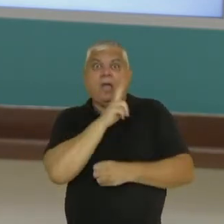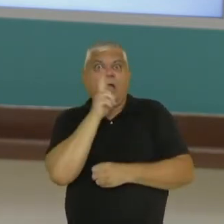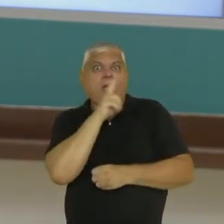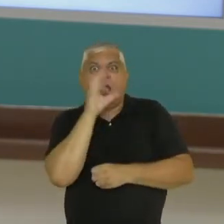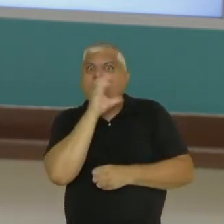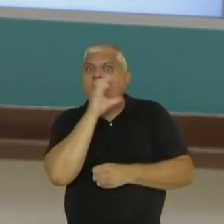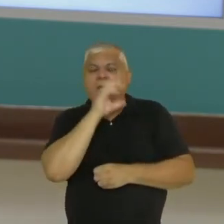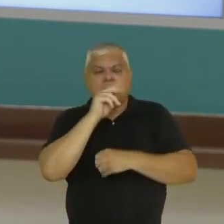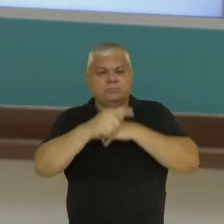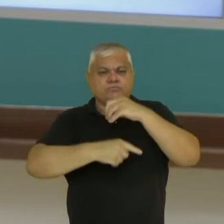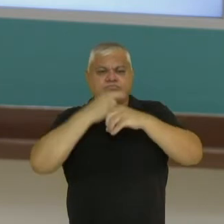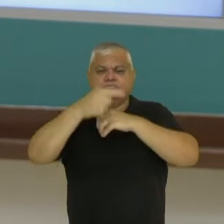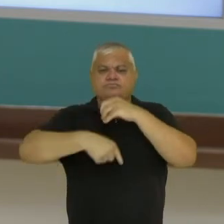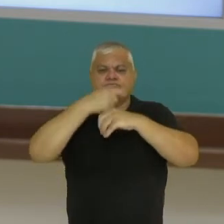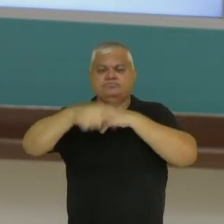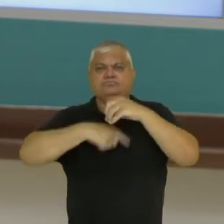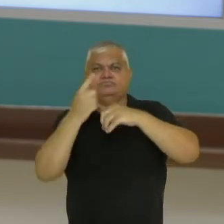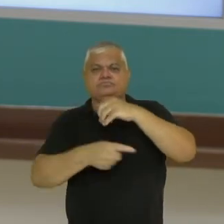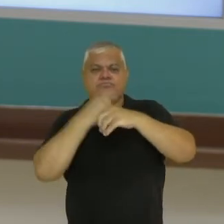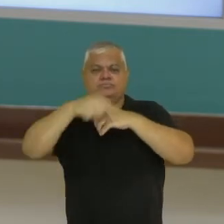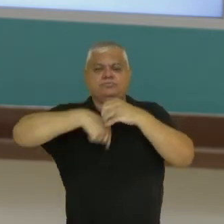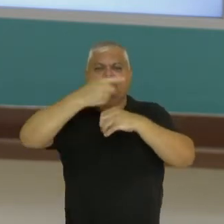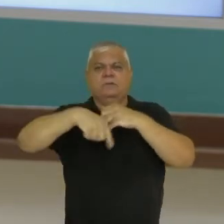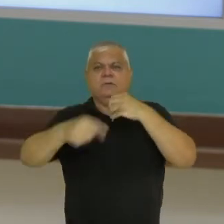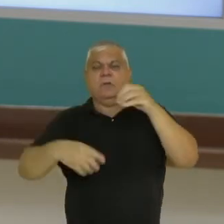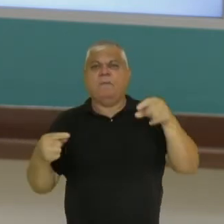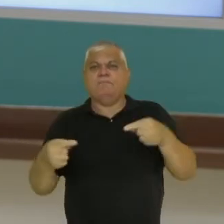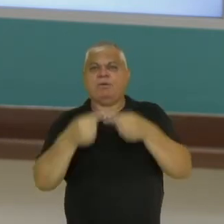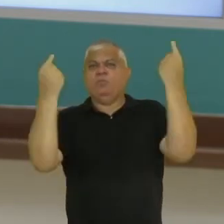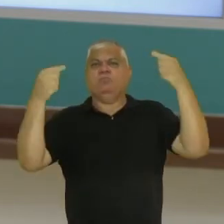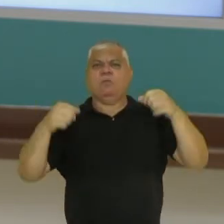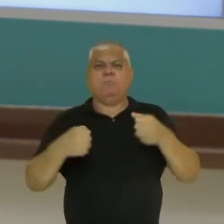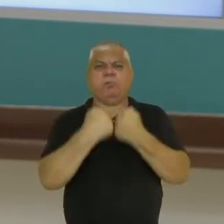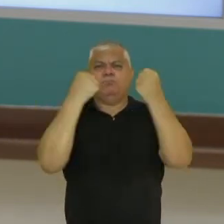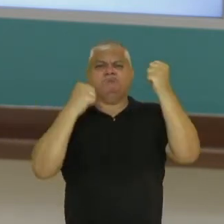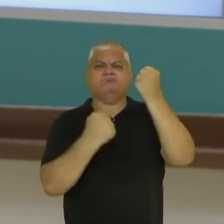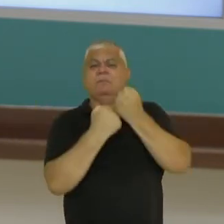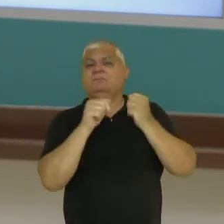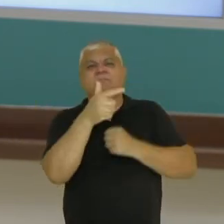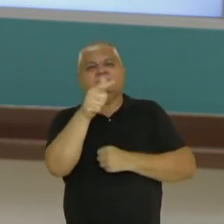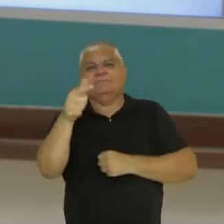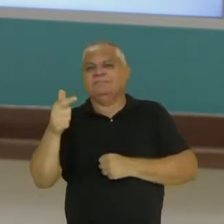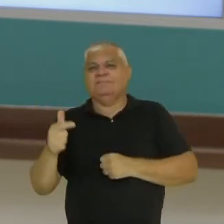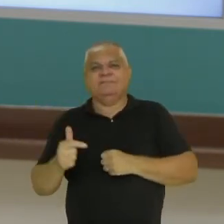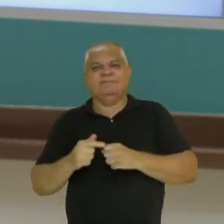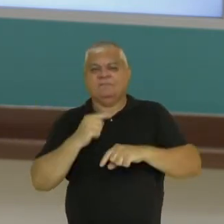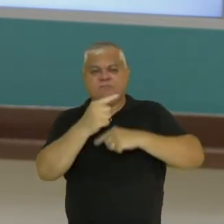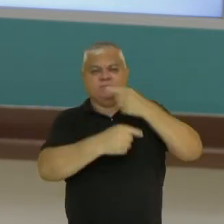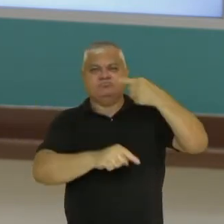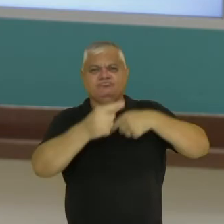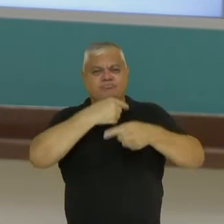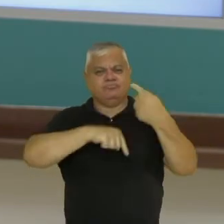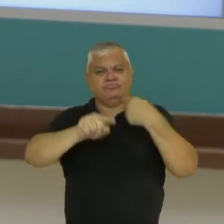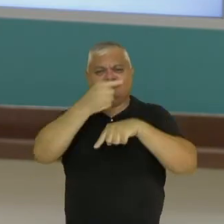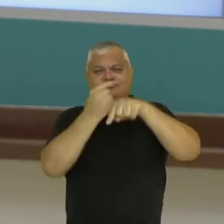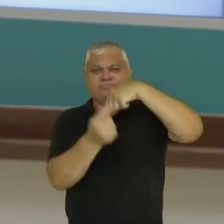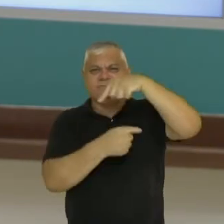e por isso não acontece aí a atração, né, dos elétrons negativos pelas cargas positivas.